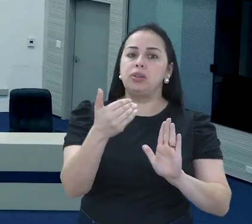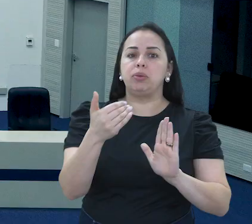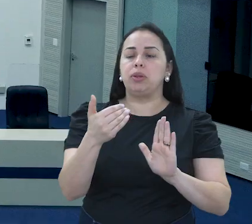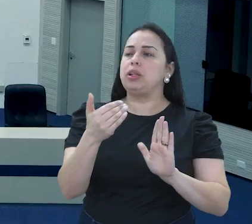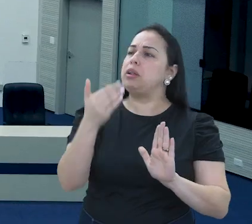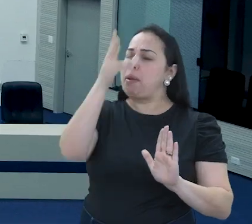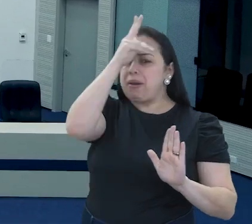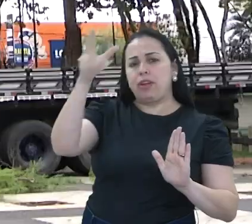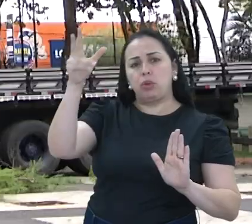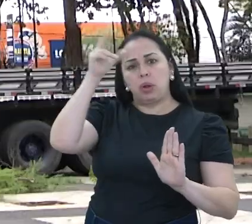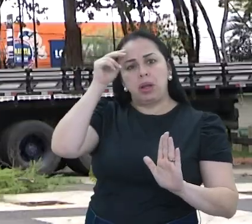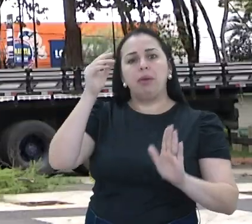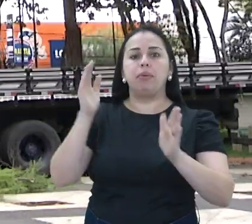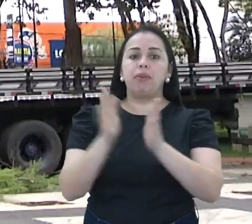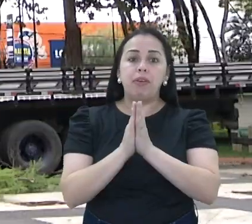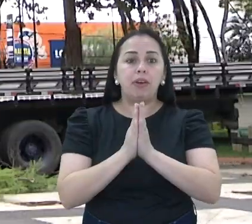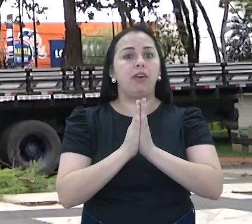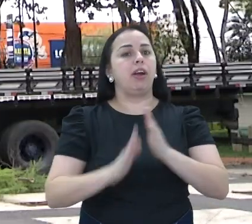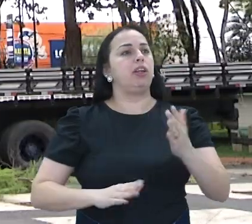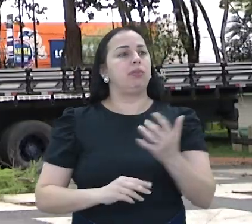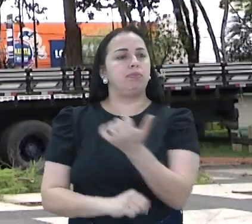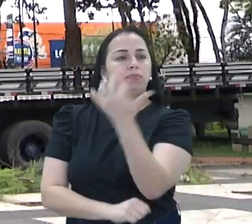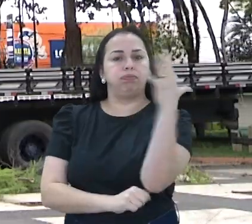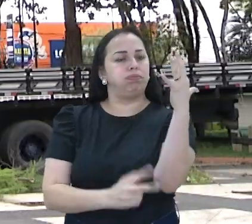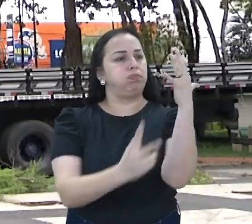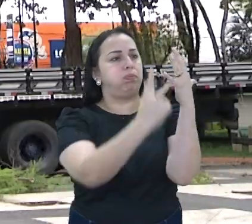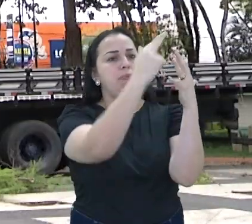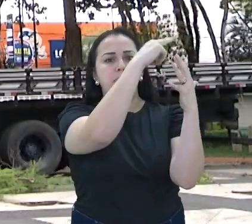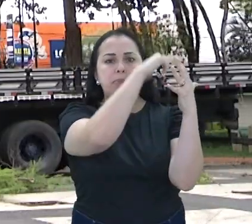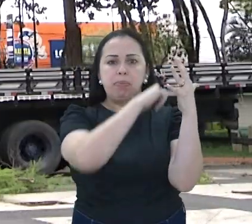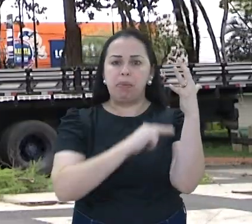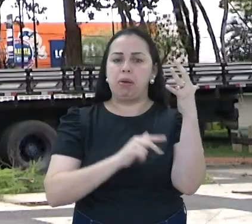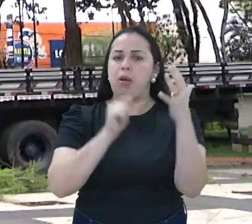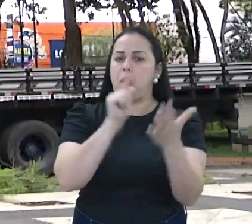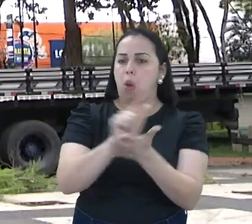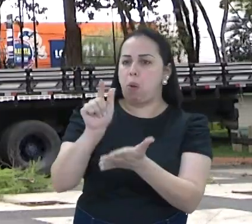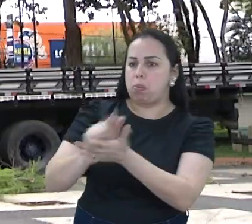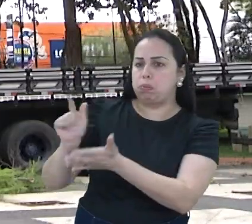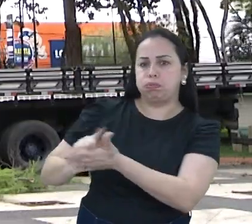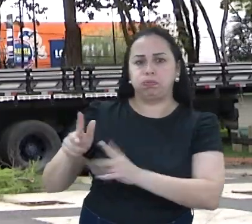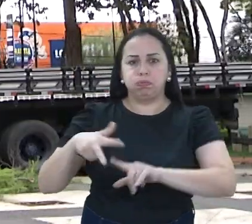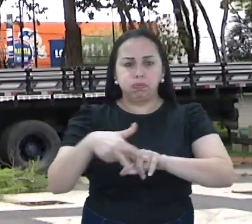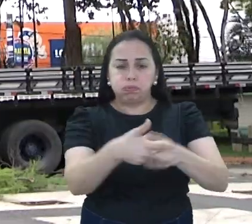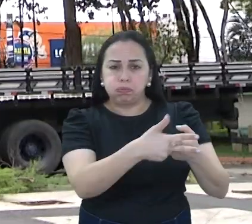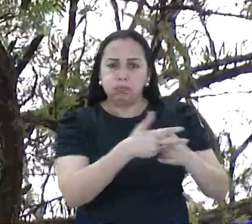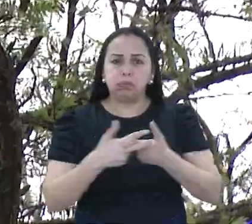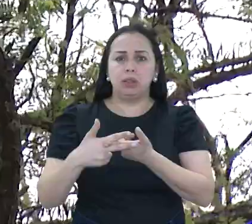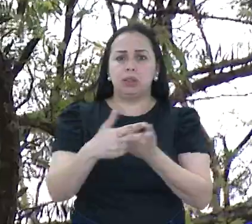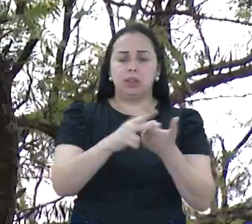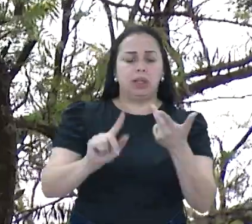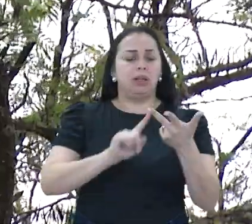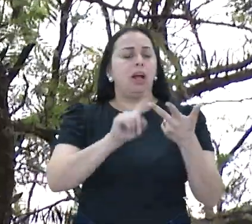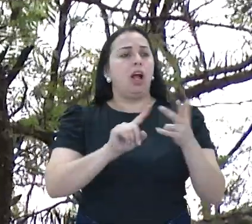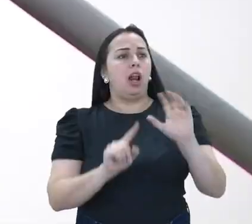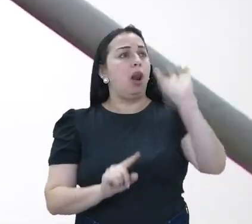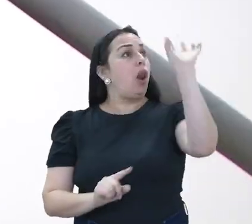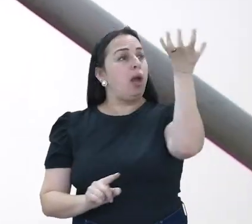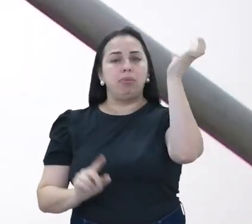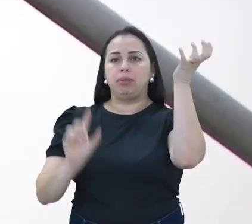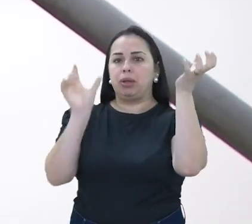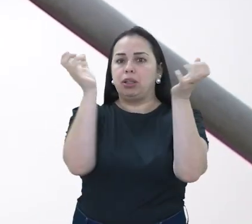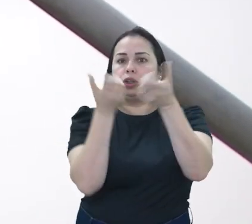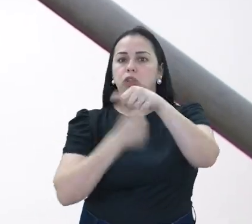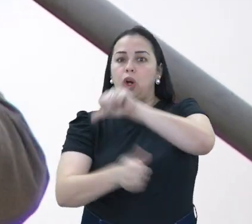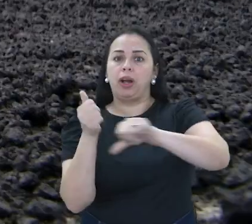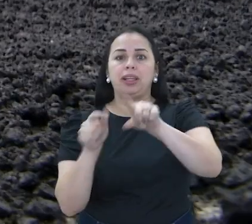estavam solicitações à Prefeitura para a realização de serviços de manutenção pública na cidade, como podas de árvore, troca